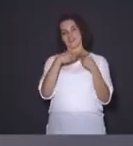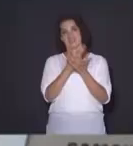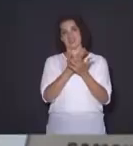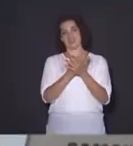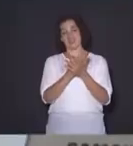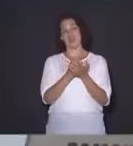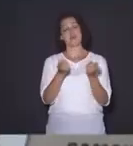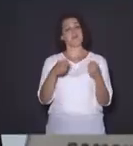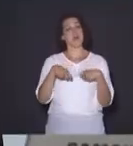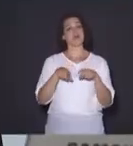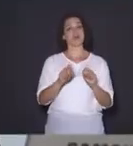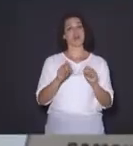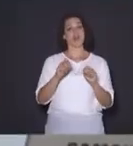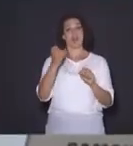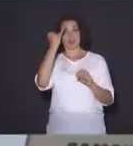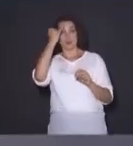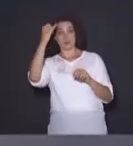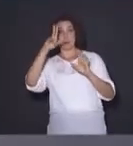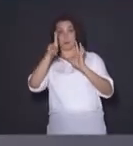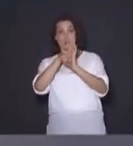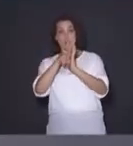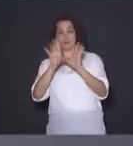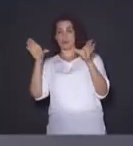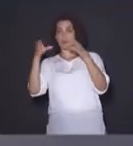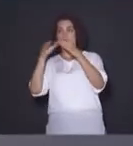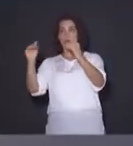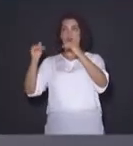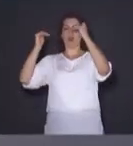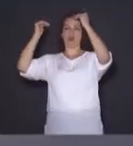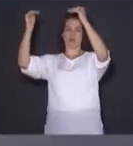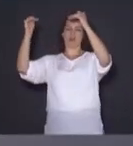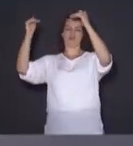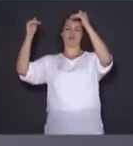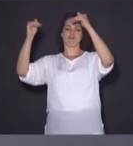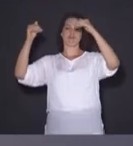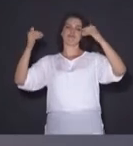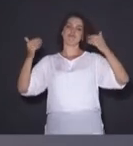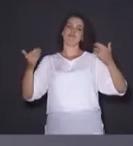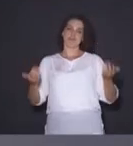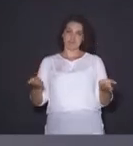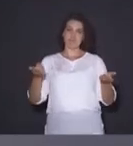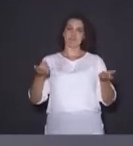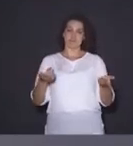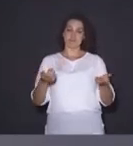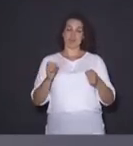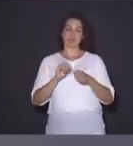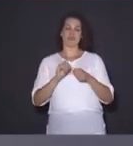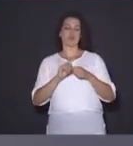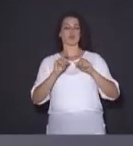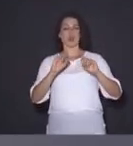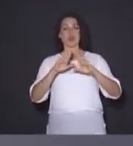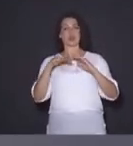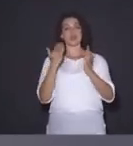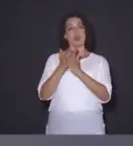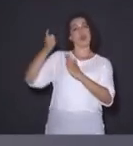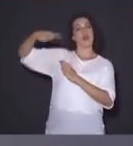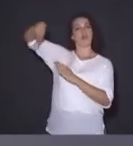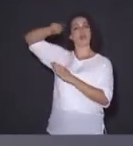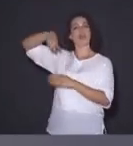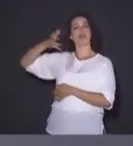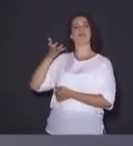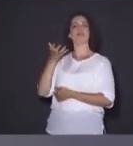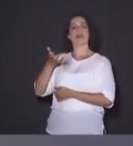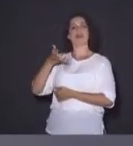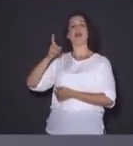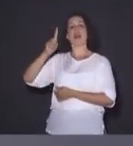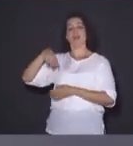ideologia da classe dominante a ideologia do patriarcado aí a gente vai estar construindo a escola que eles querem essa é